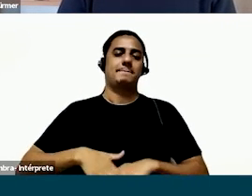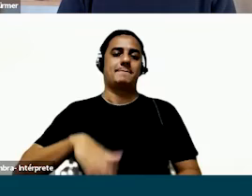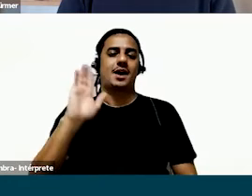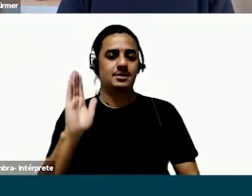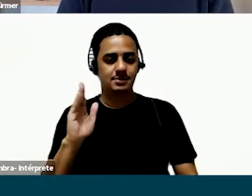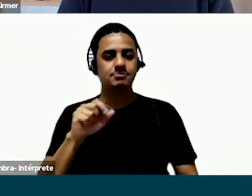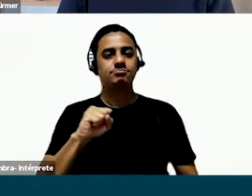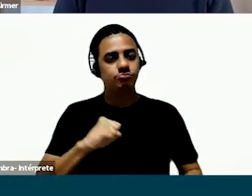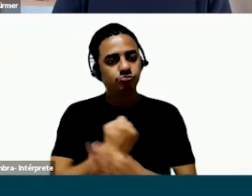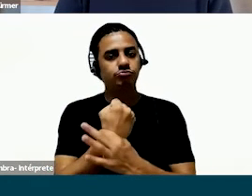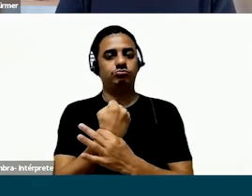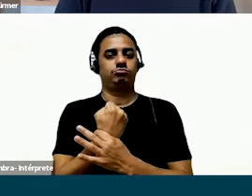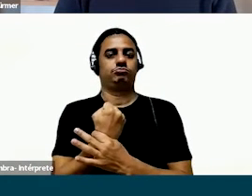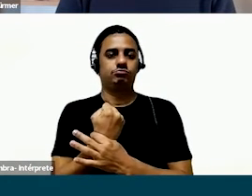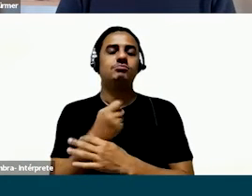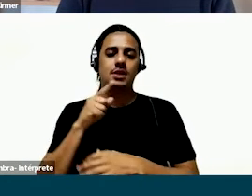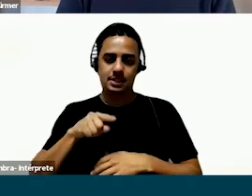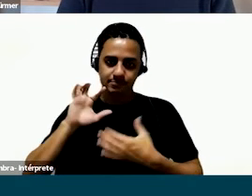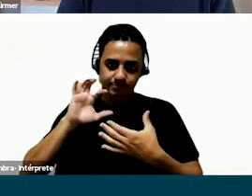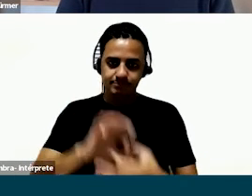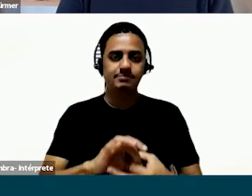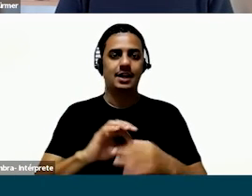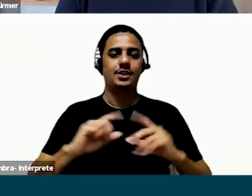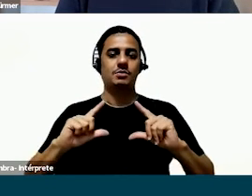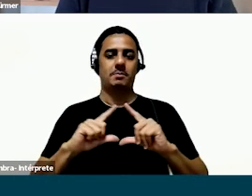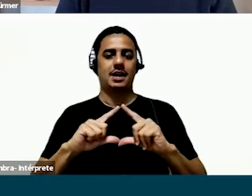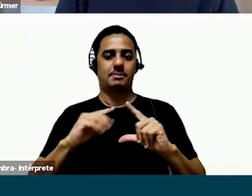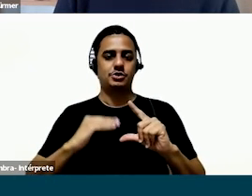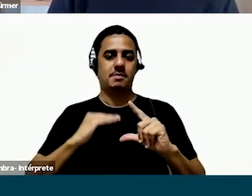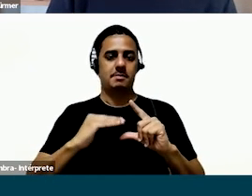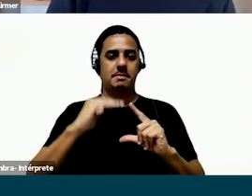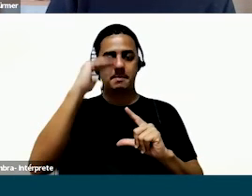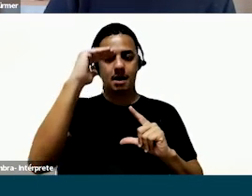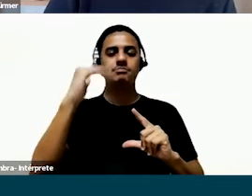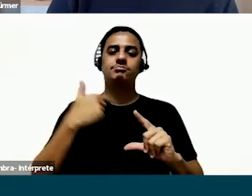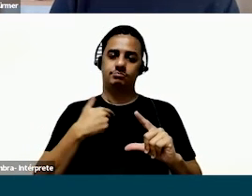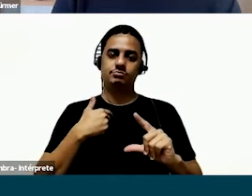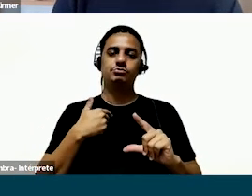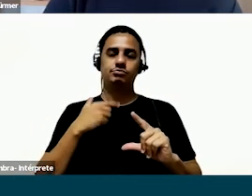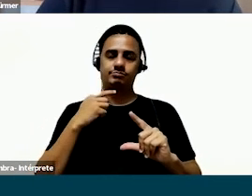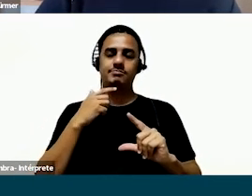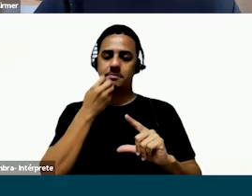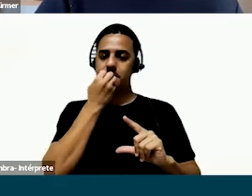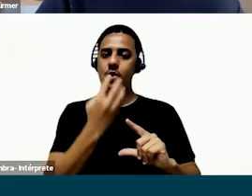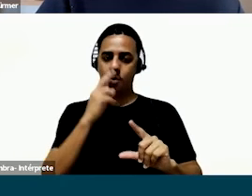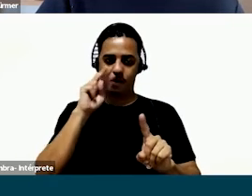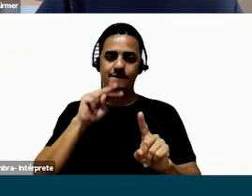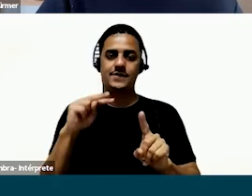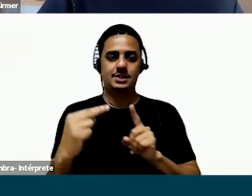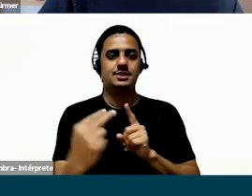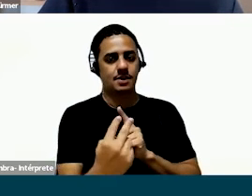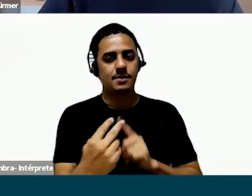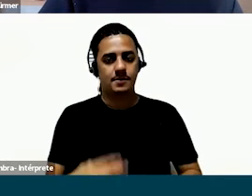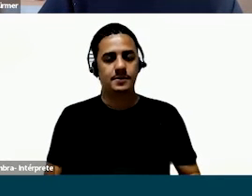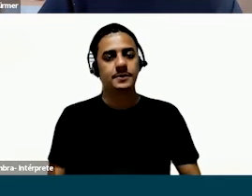vai ter mais uso do nosso produto e esse produto vai se consolidar. Essa é a lógica da pirâmide e, para mim, faz muito sentido a gente olhar para a